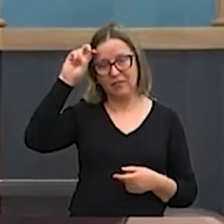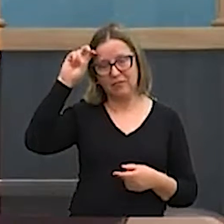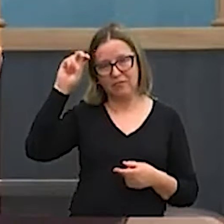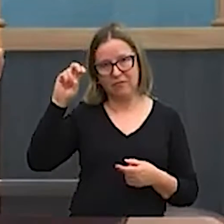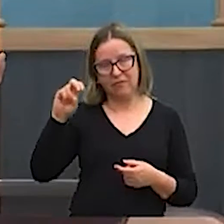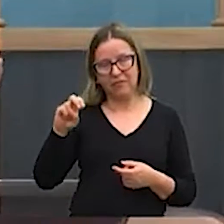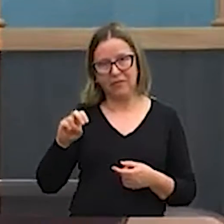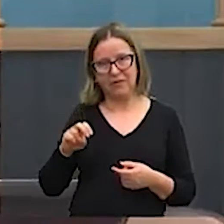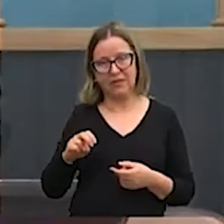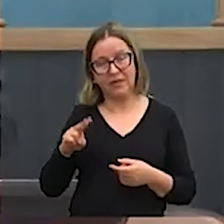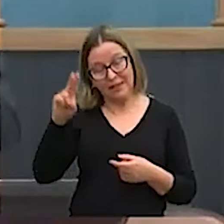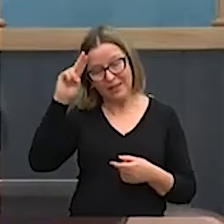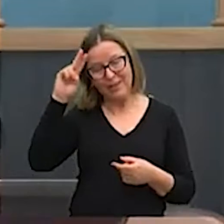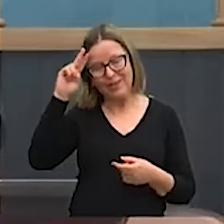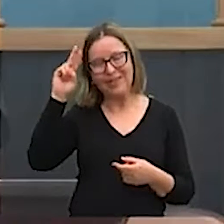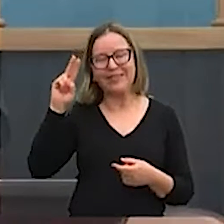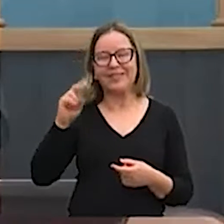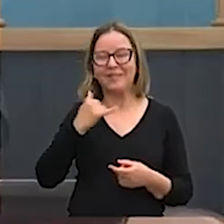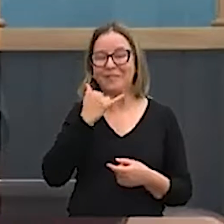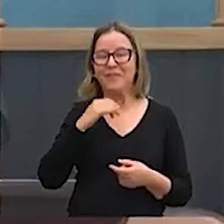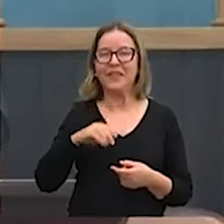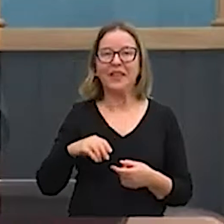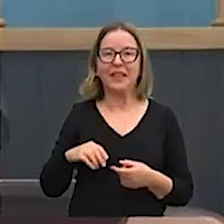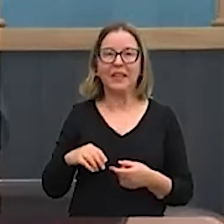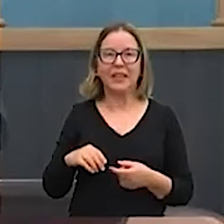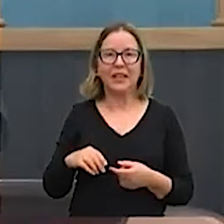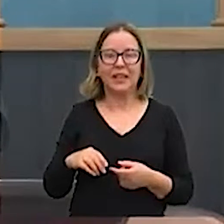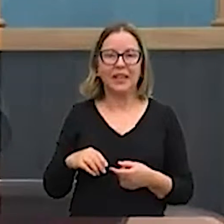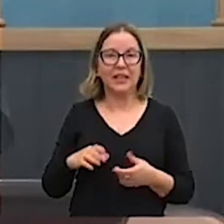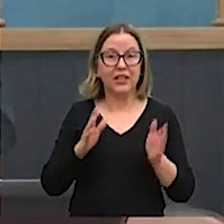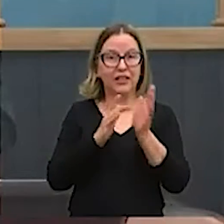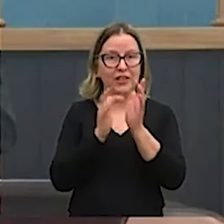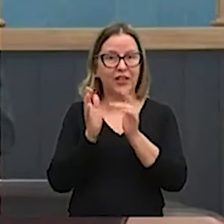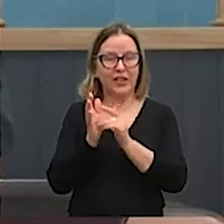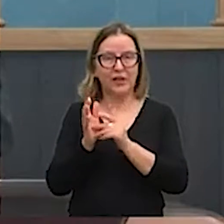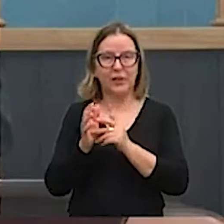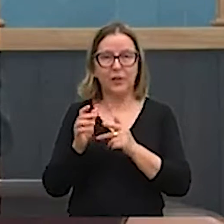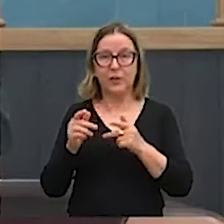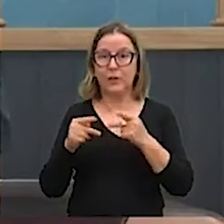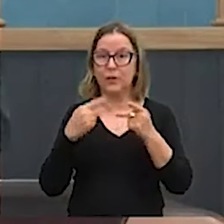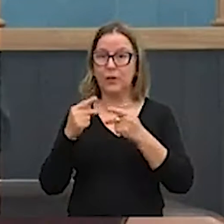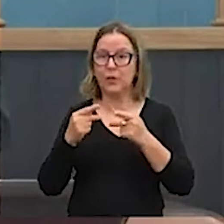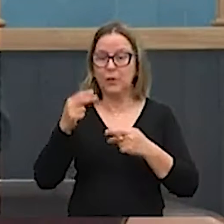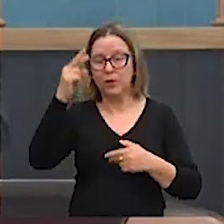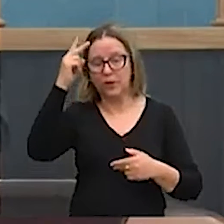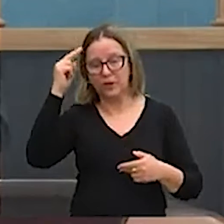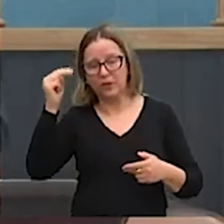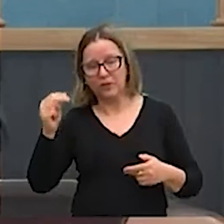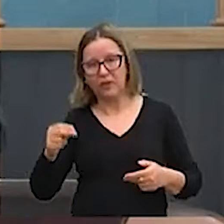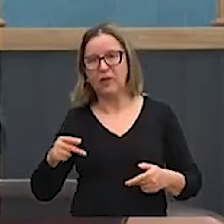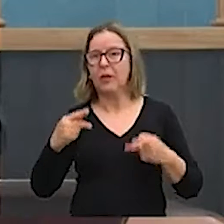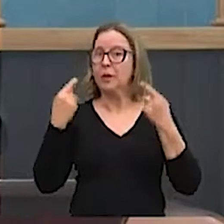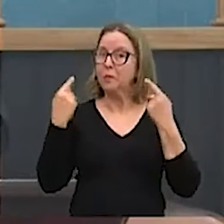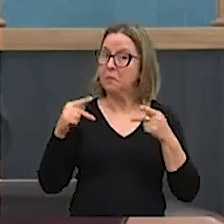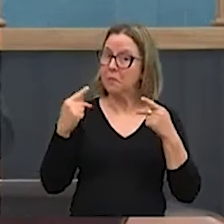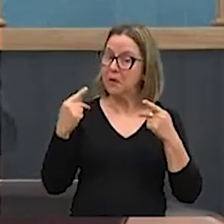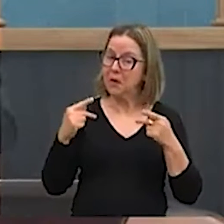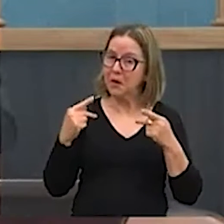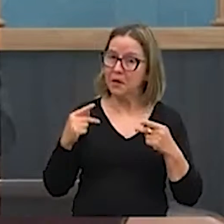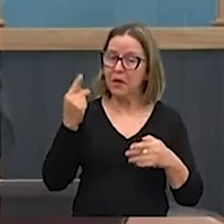dos momentos em que Jesus falou as suas parábolas e pregou as suas mensagens aos